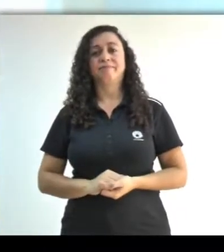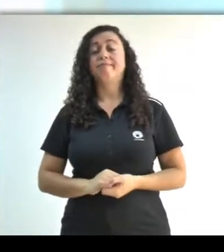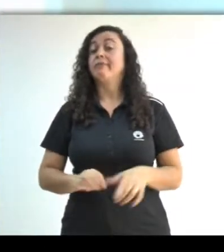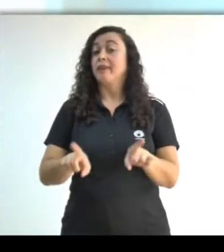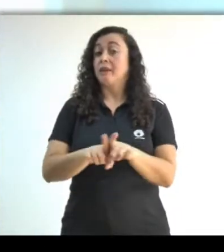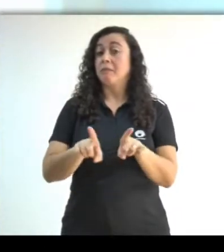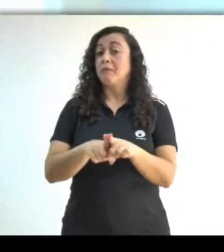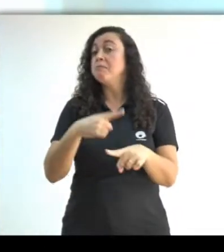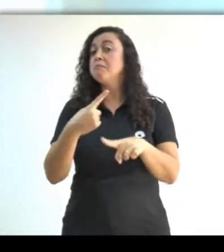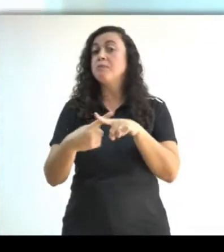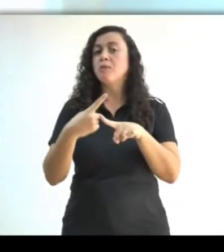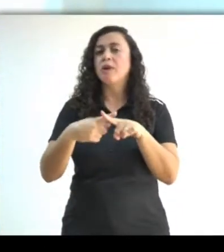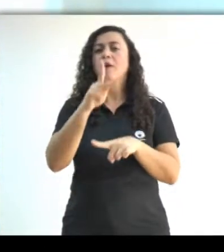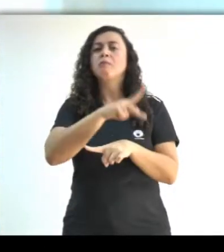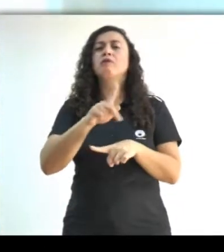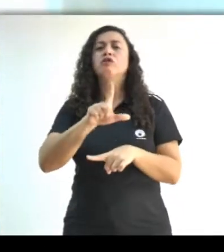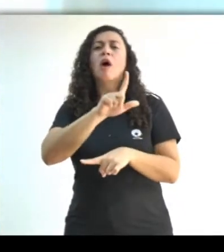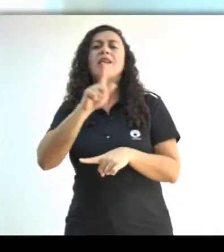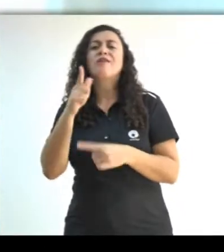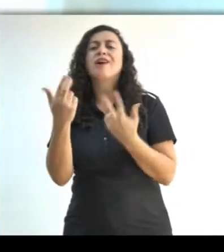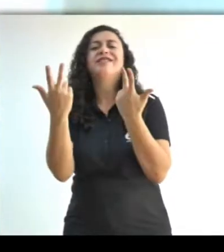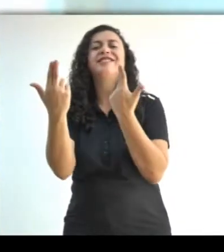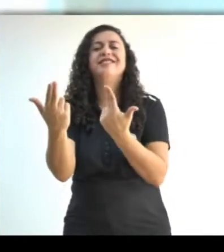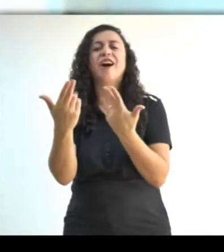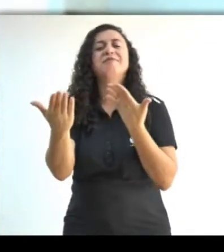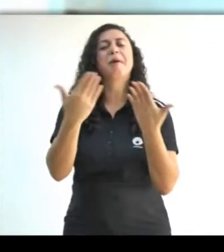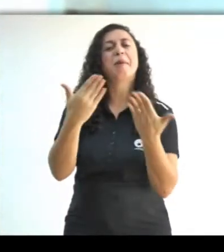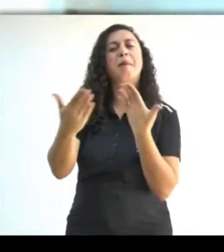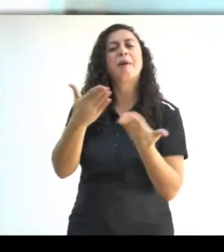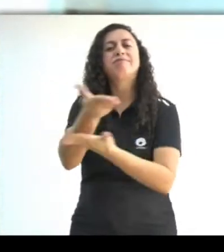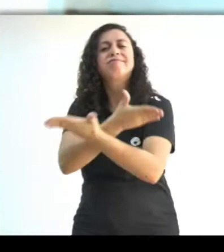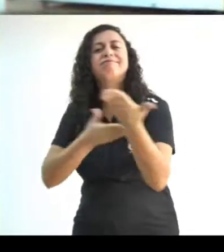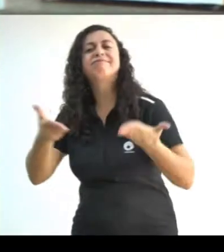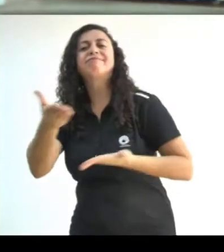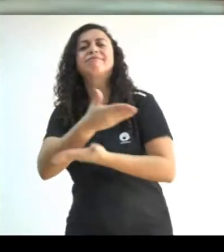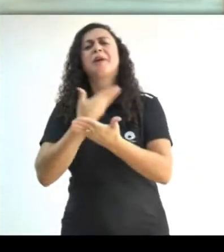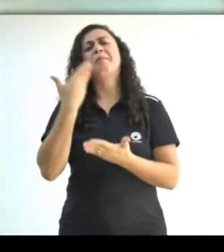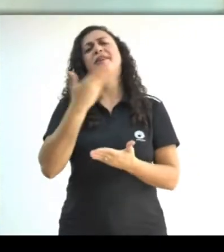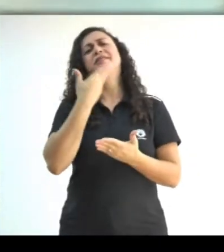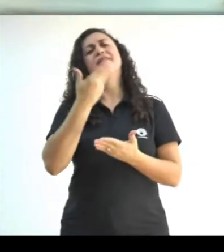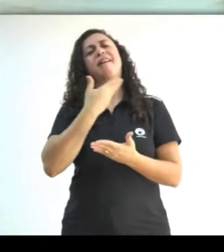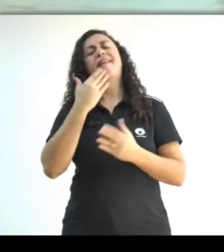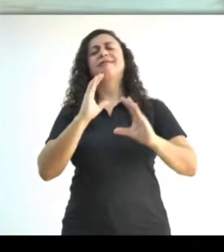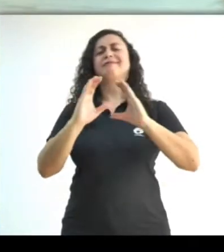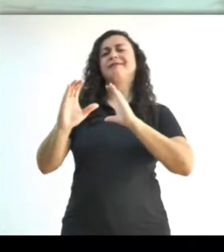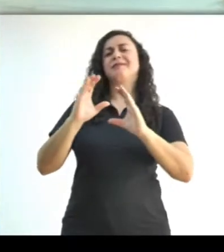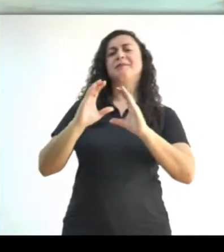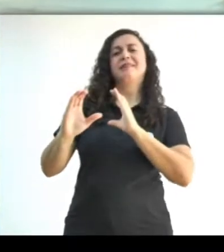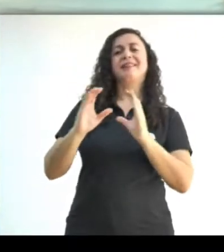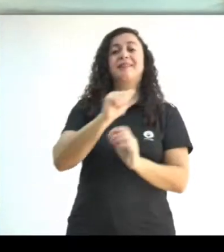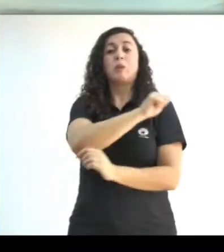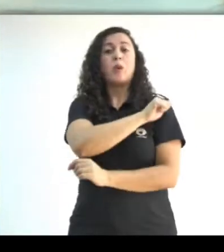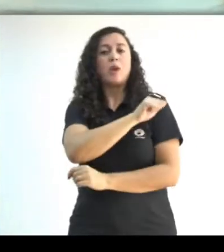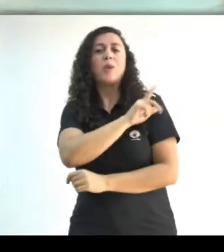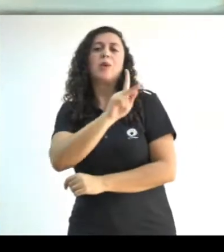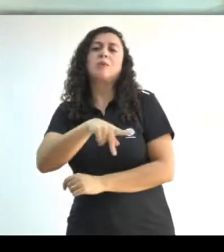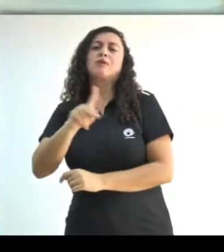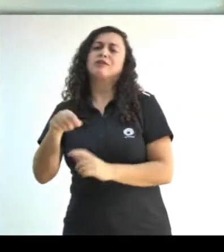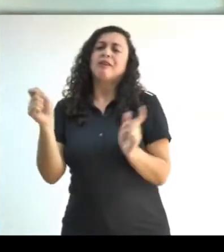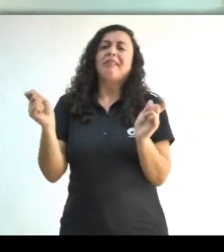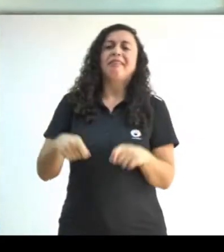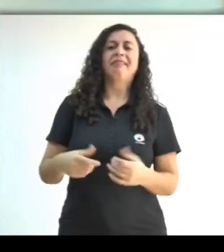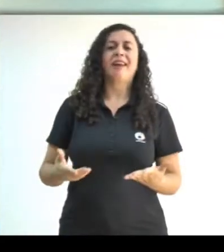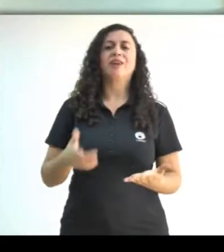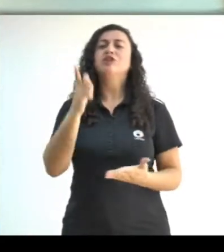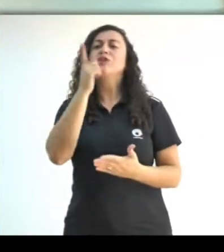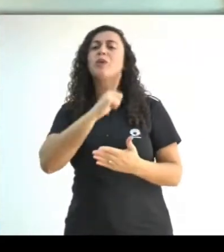têm a nossa linguagem. Conforme eles têm essa linguagem que a gente tem também, é muito mais fácil, tanto para o aluno, tanto para o professor, porque